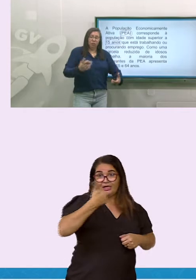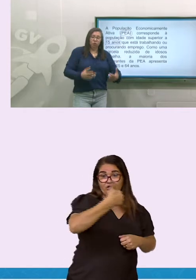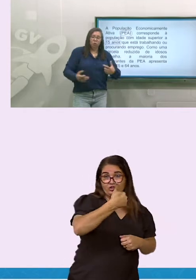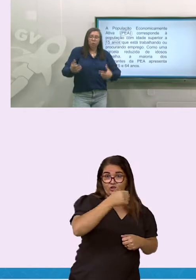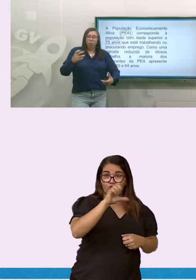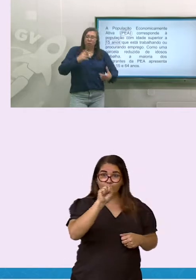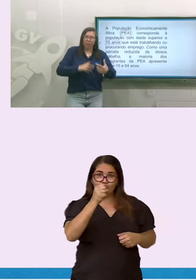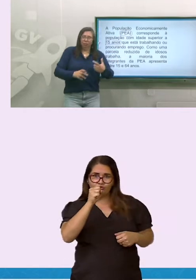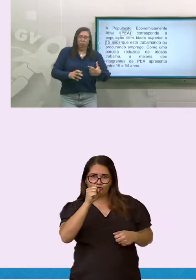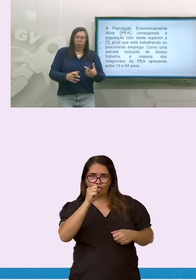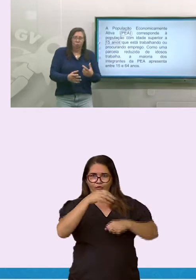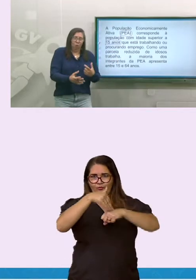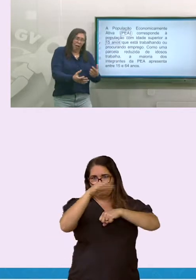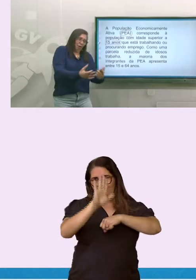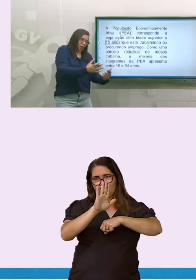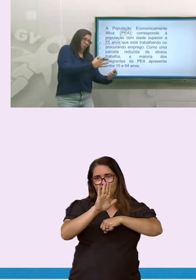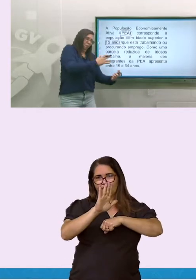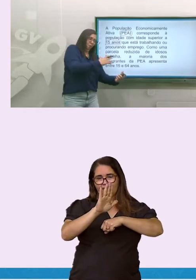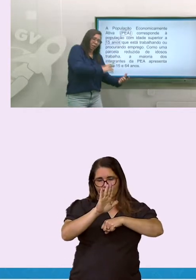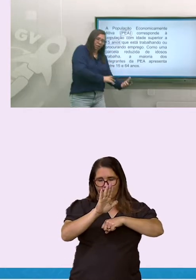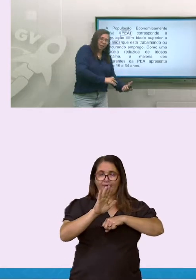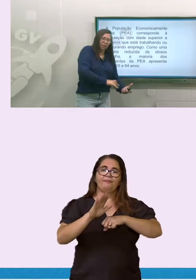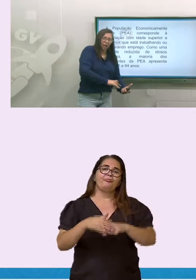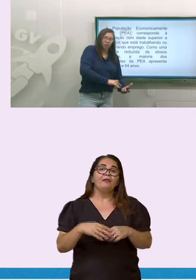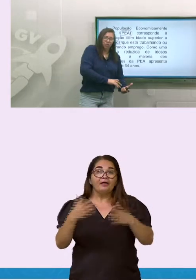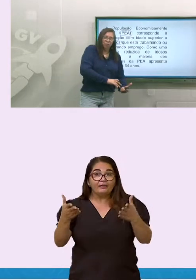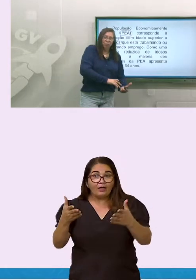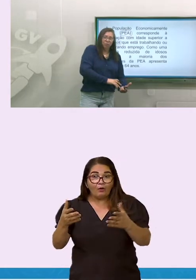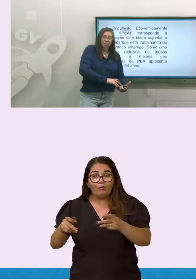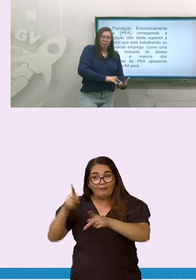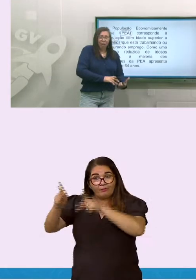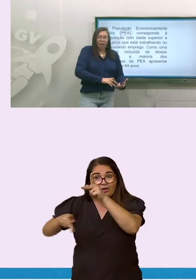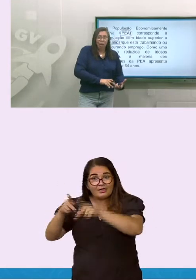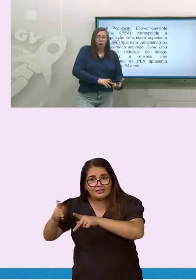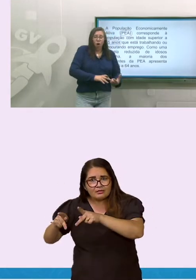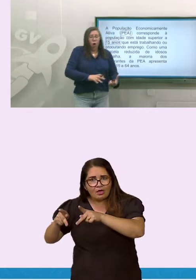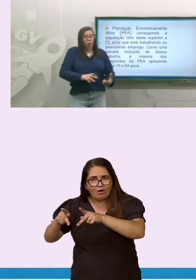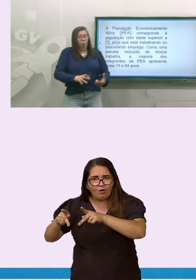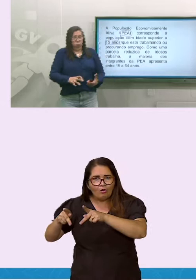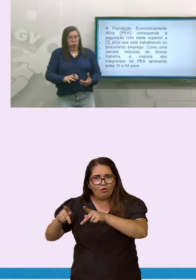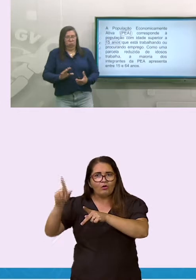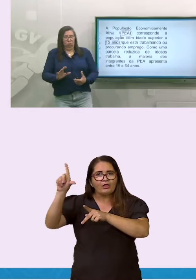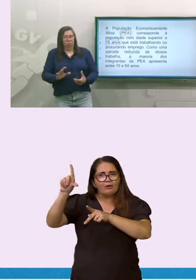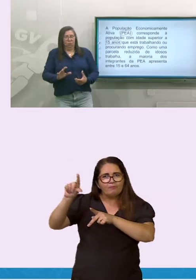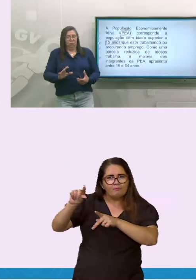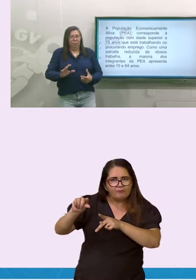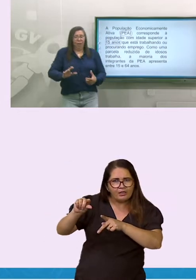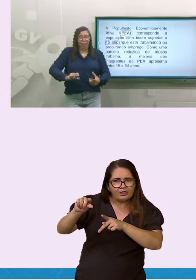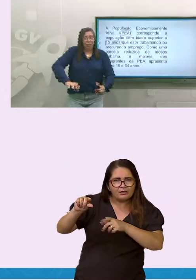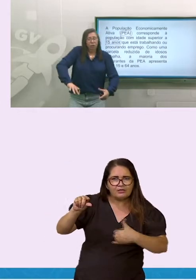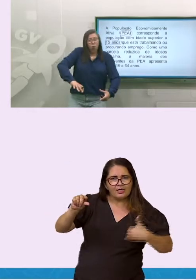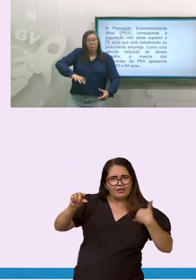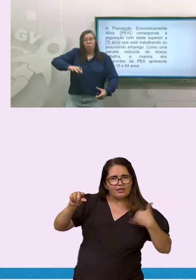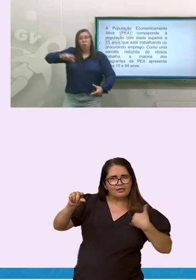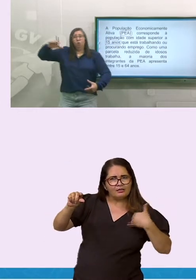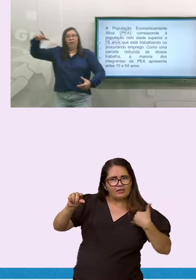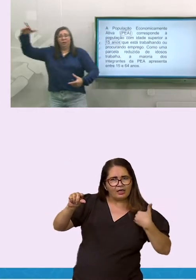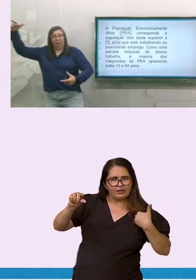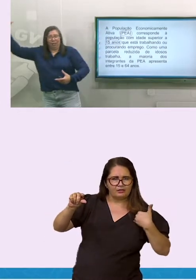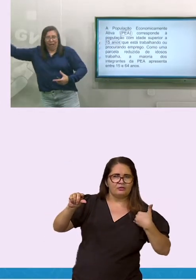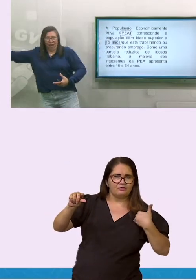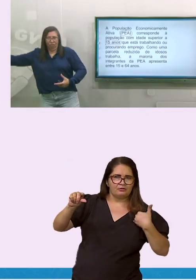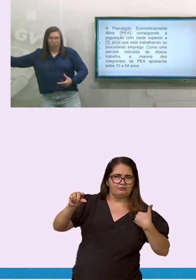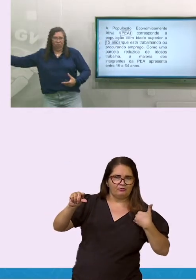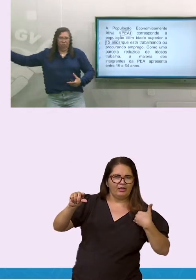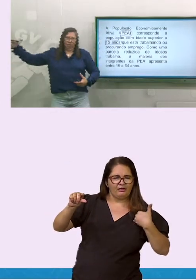nós temos uma população com menos idade, tá? Ou também com